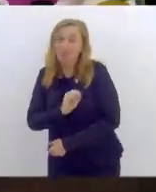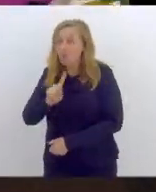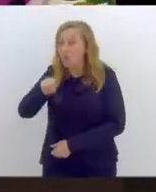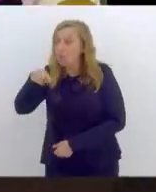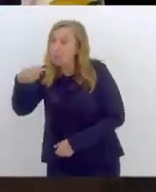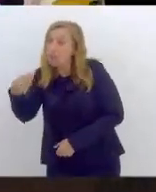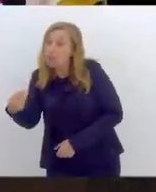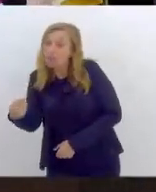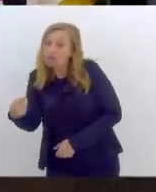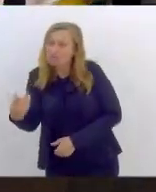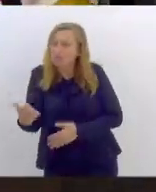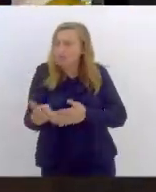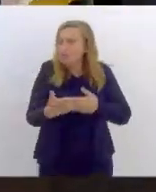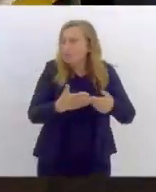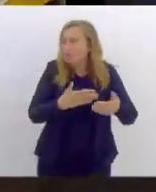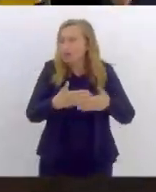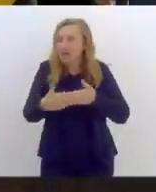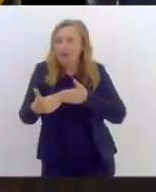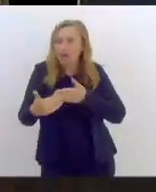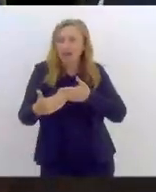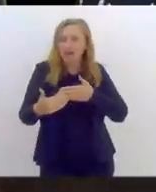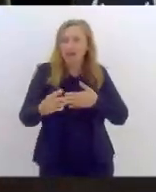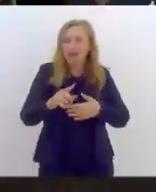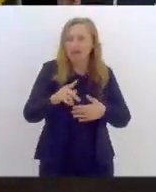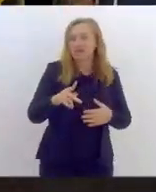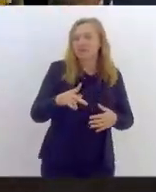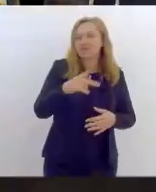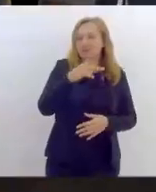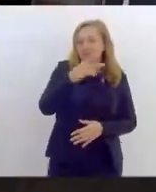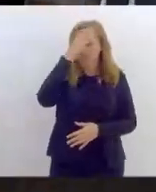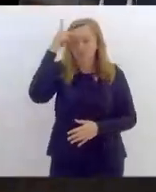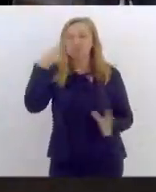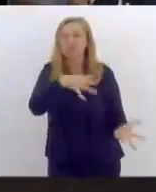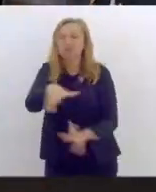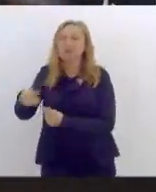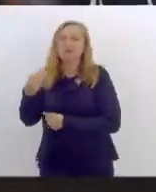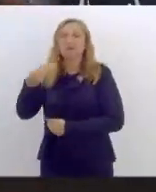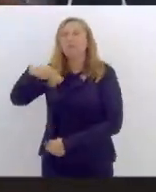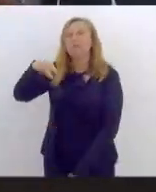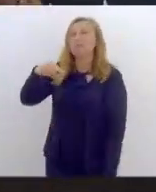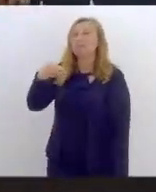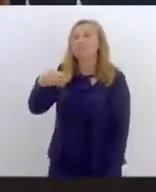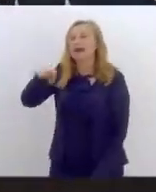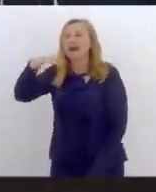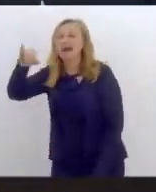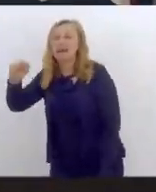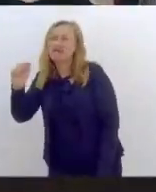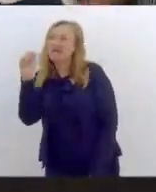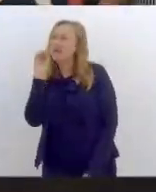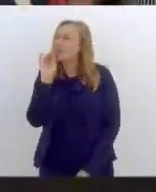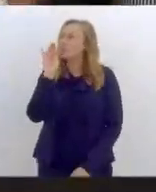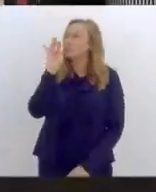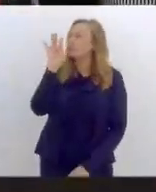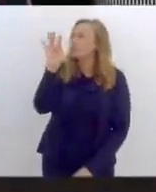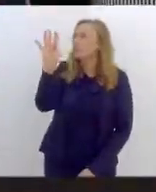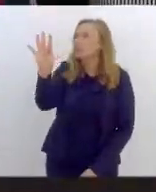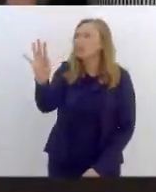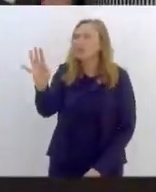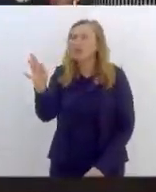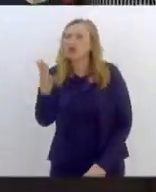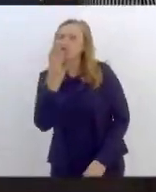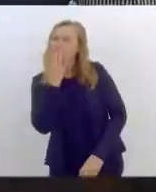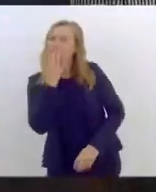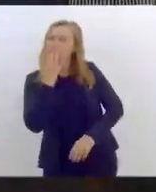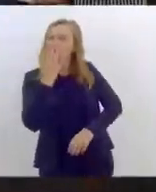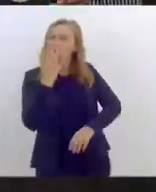outra qualquer do planeta. Maria, Maria é o som, é a cor, é o suor, é